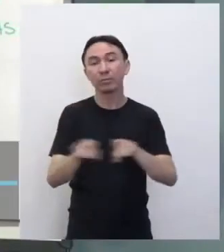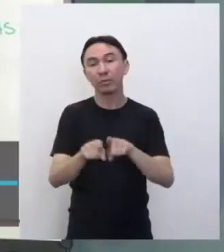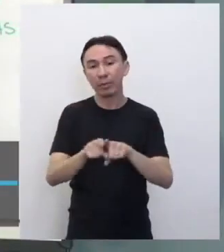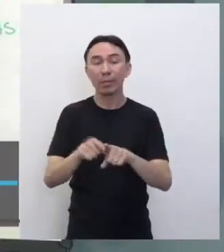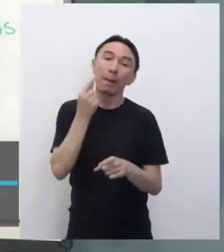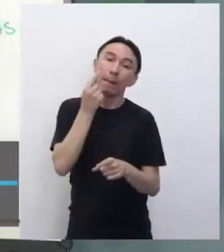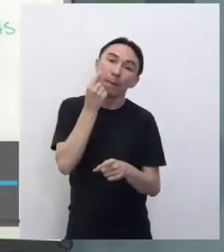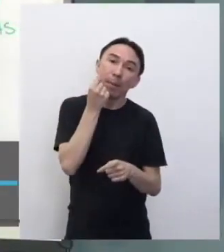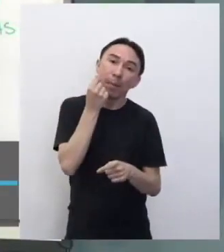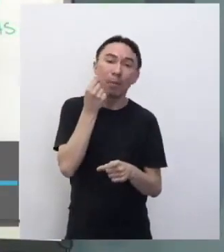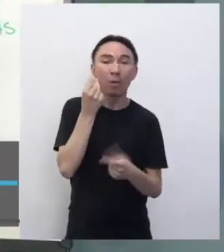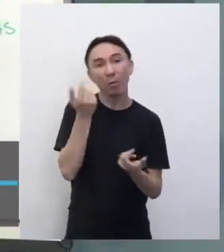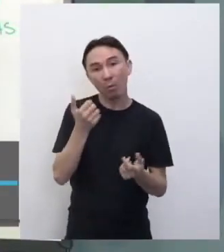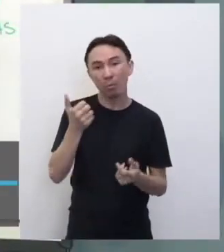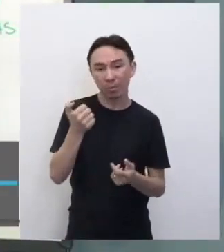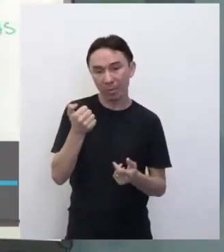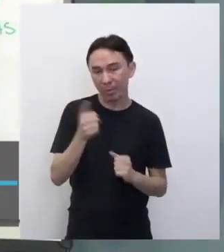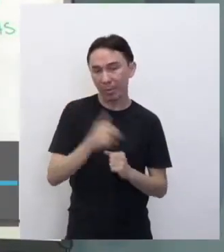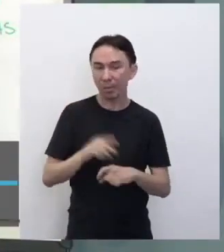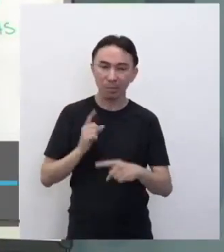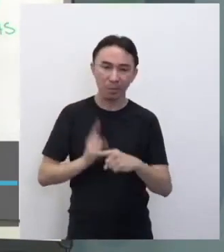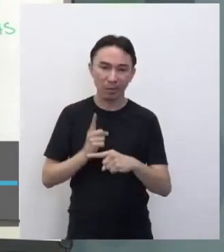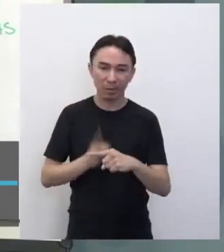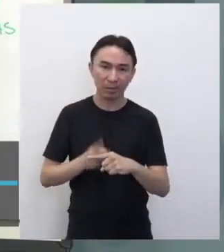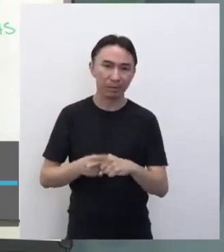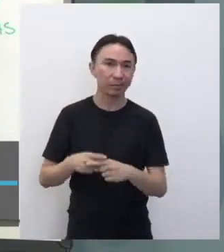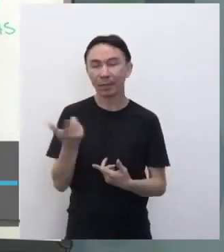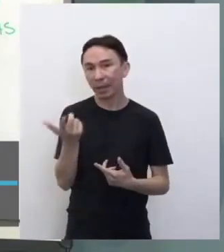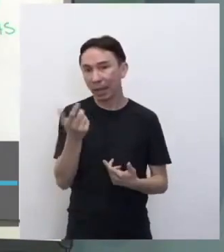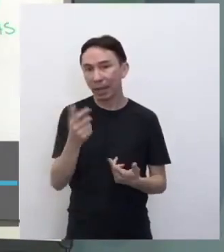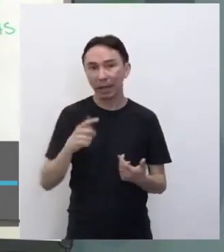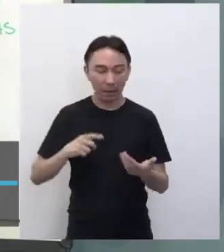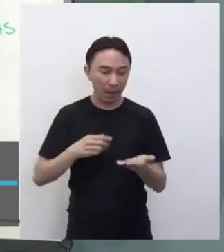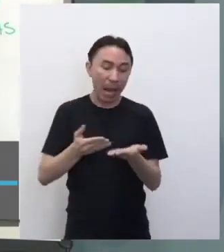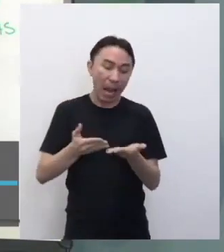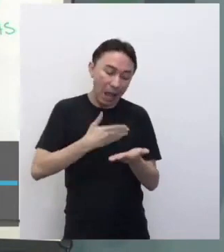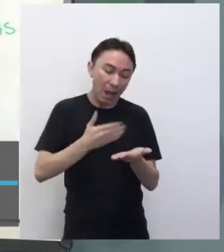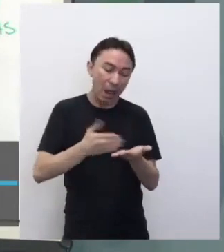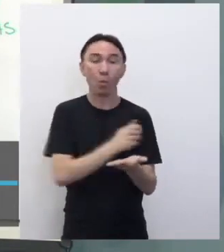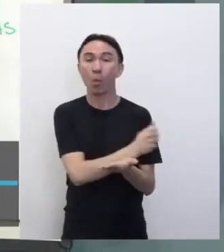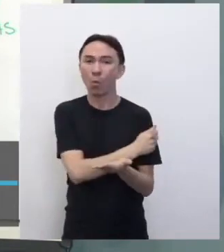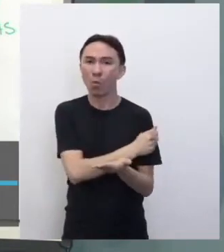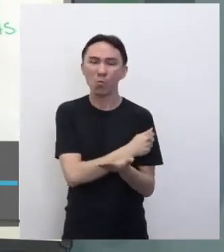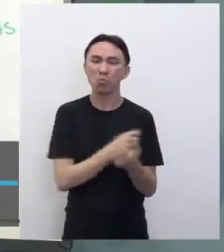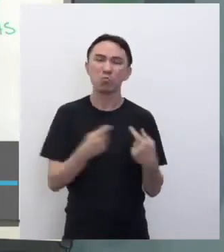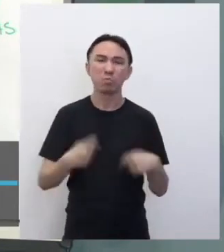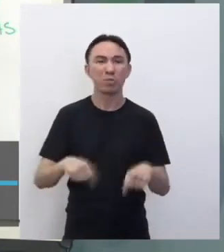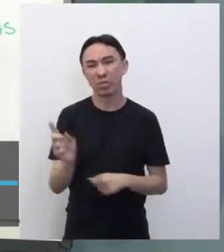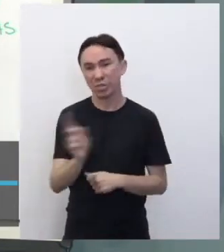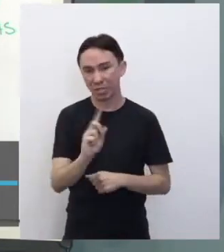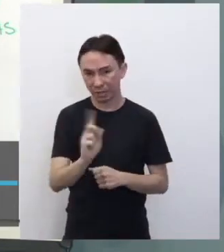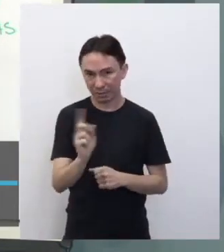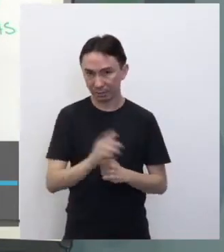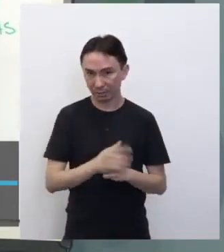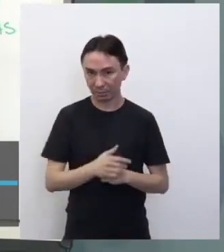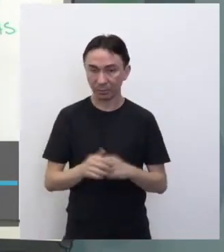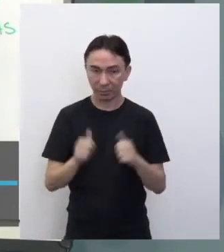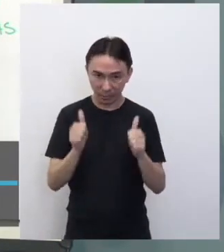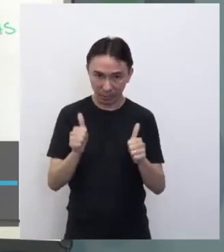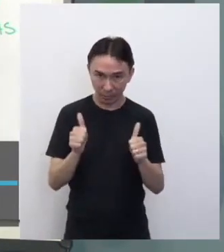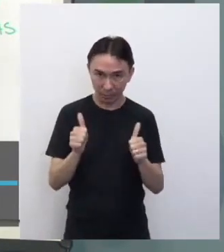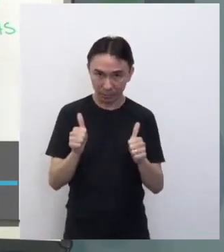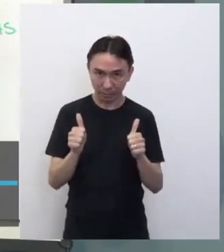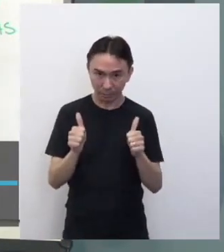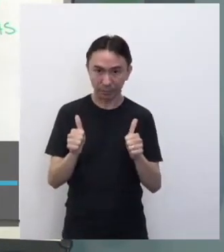ser usado como uma referência, lógico, para você procurar algum texto e tudo mais, mas hoje, na aula de hoje, você não vai precisar do caderno do aluno em si,